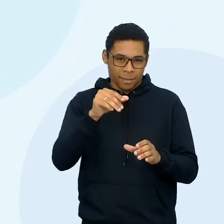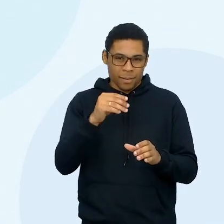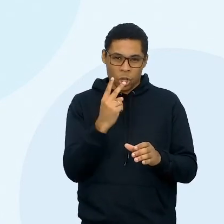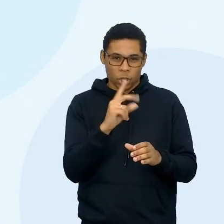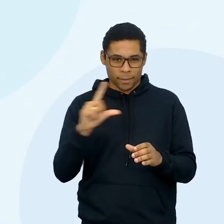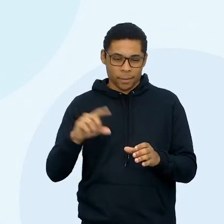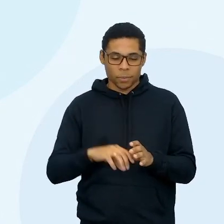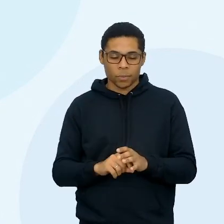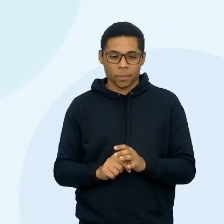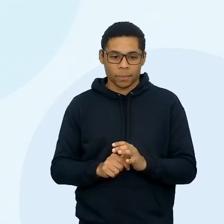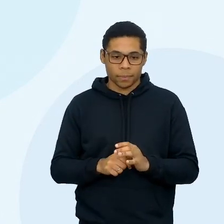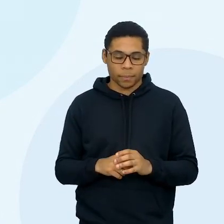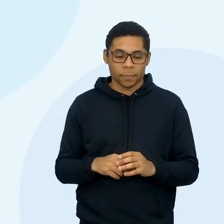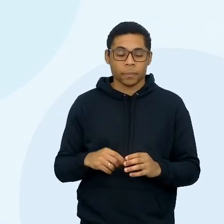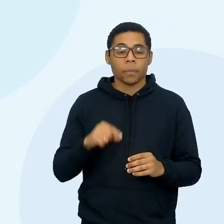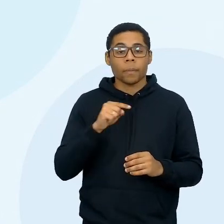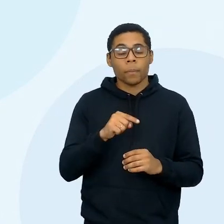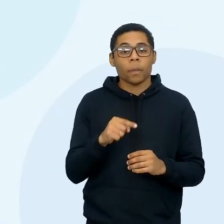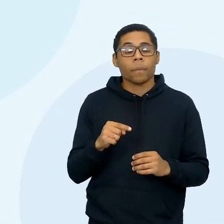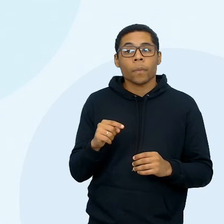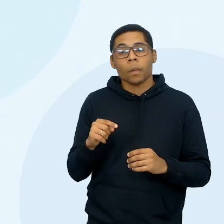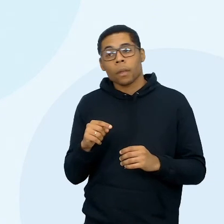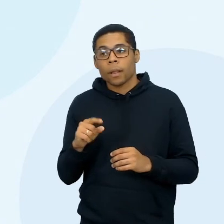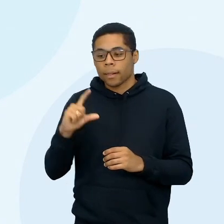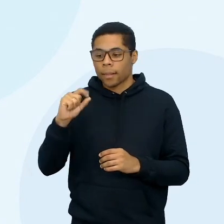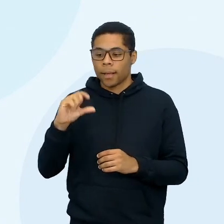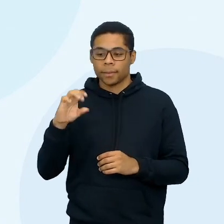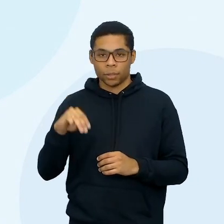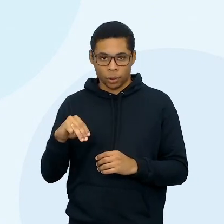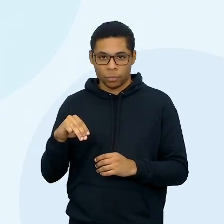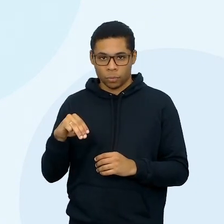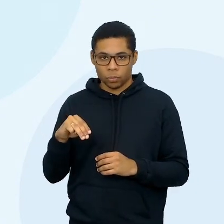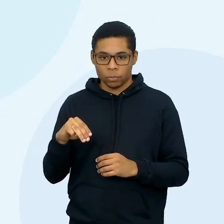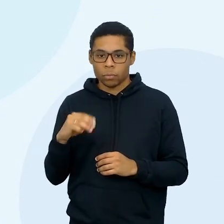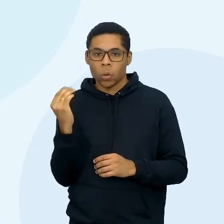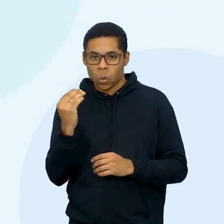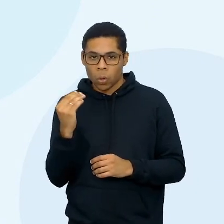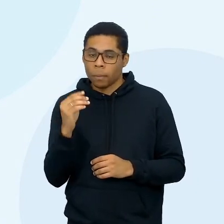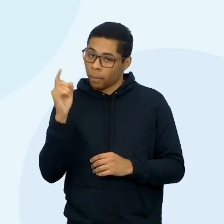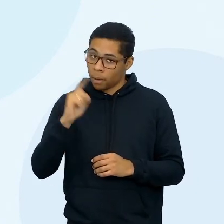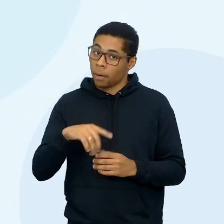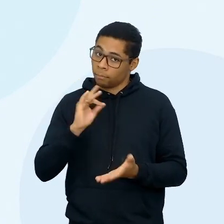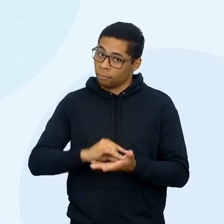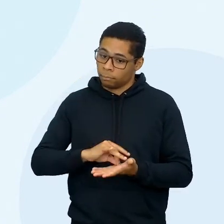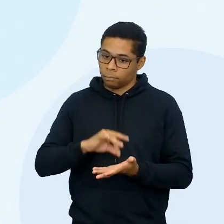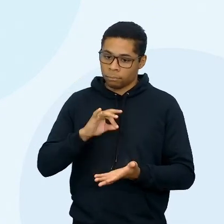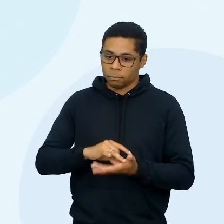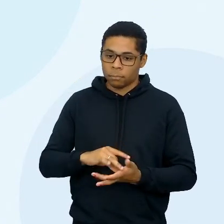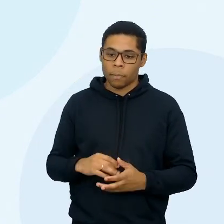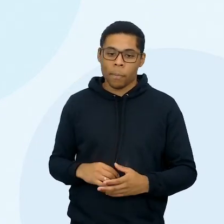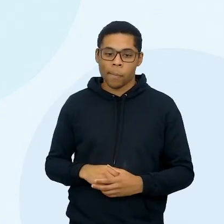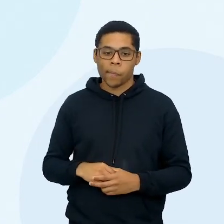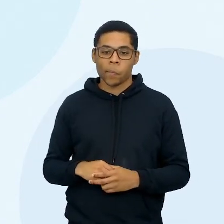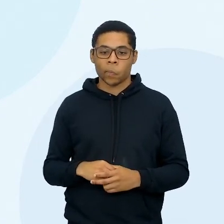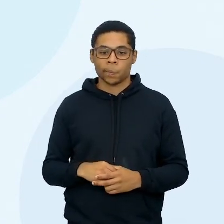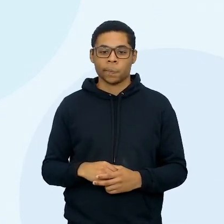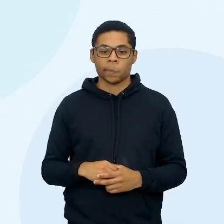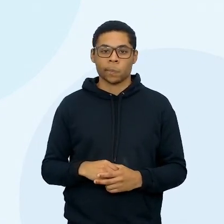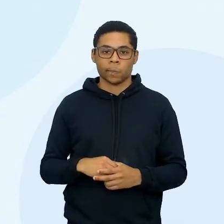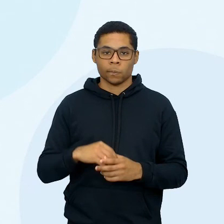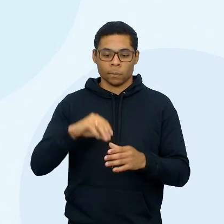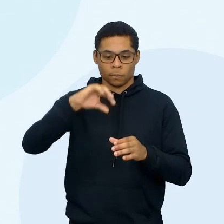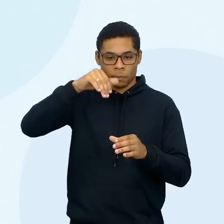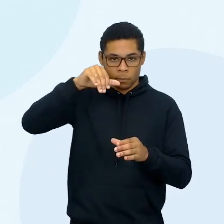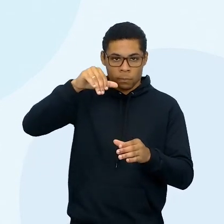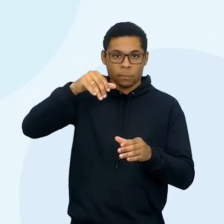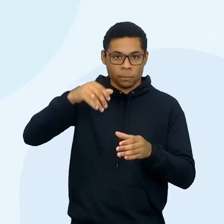2 litros, com 10 centímetros. É a medida real, tá, gente? O diâmetro de uma